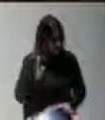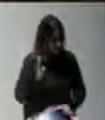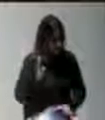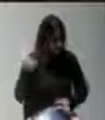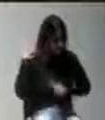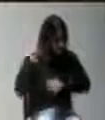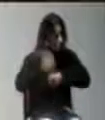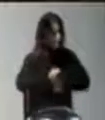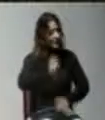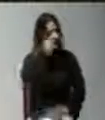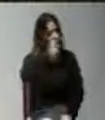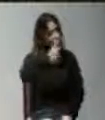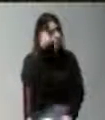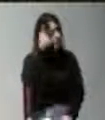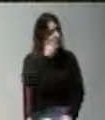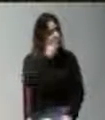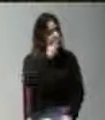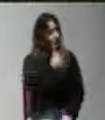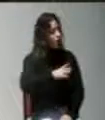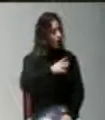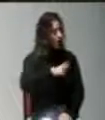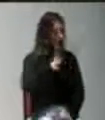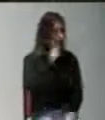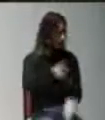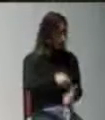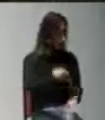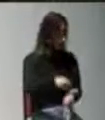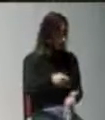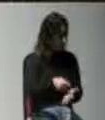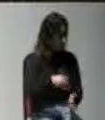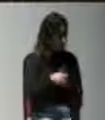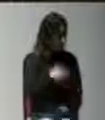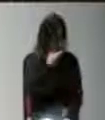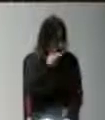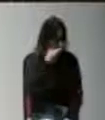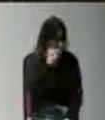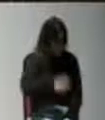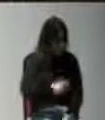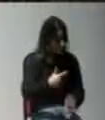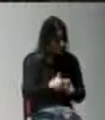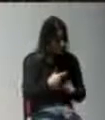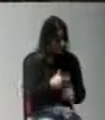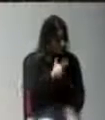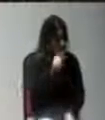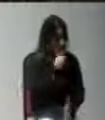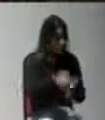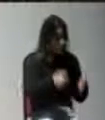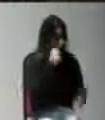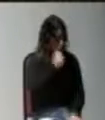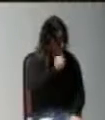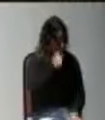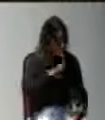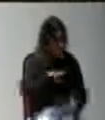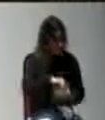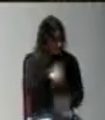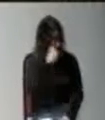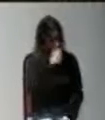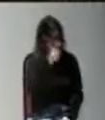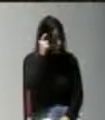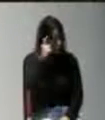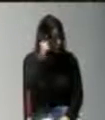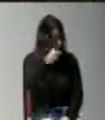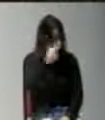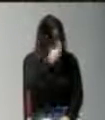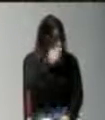A Coragem da Verdade, e reafirma, leira de Foucault, a complexidade que significa produzir um